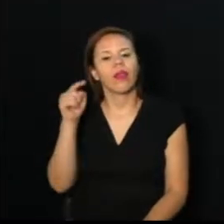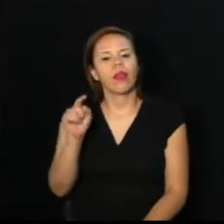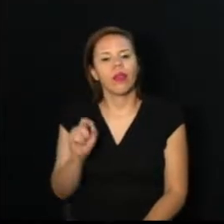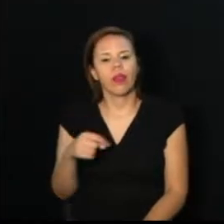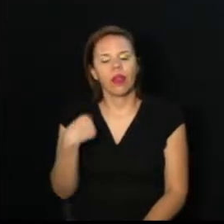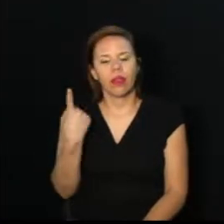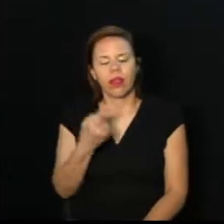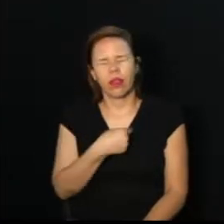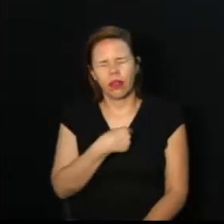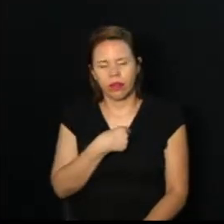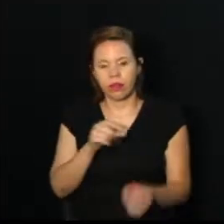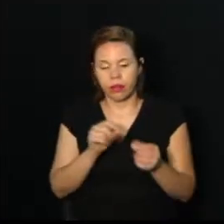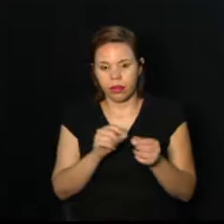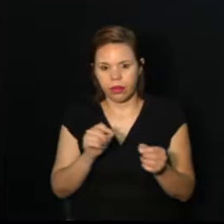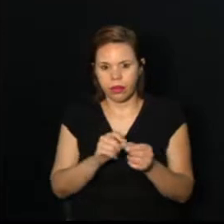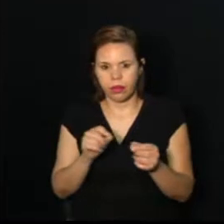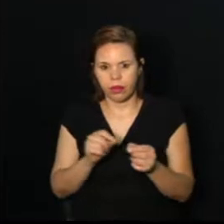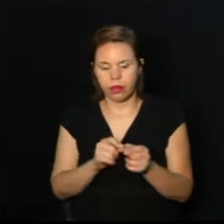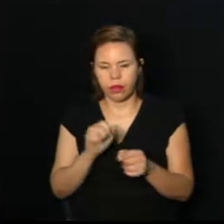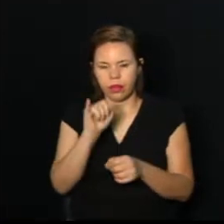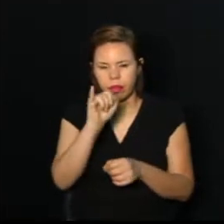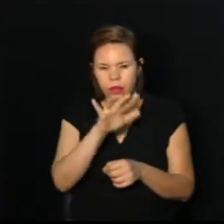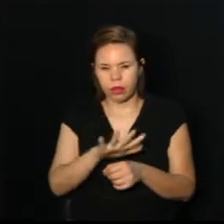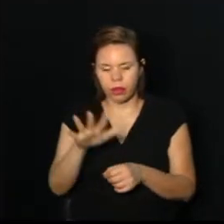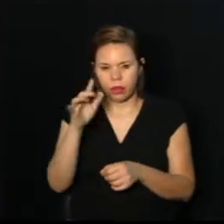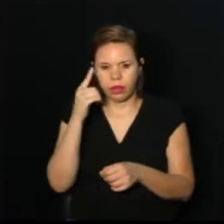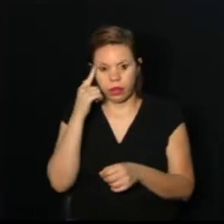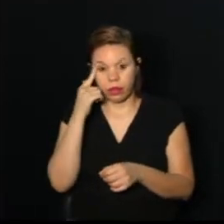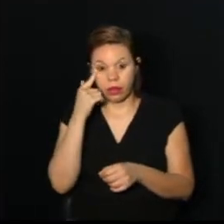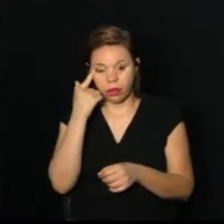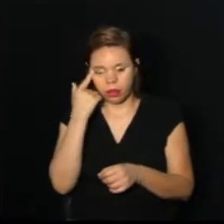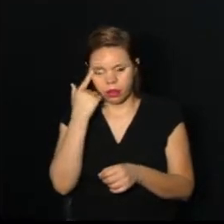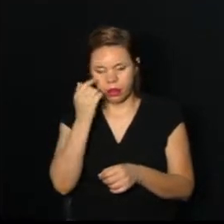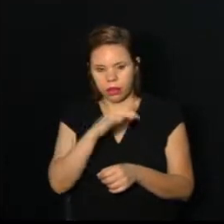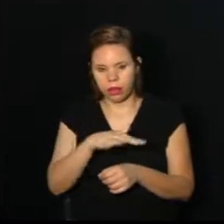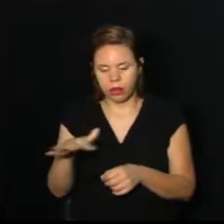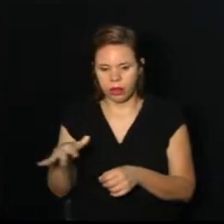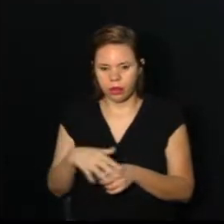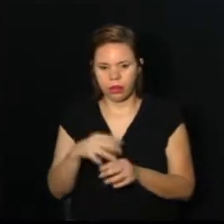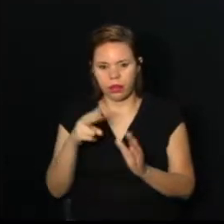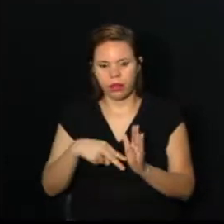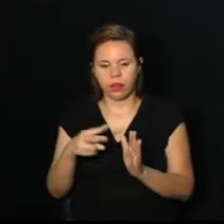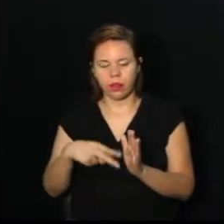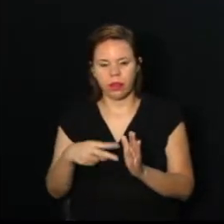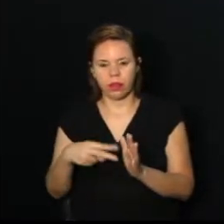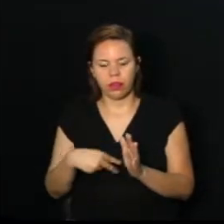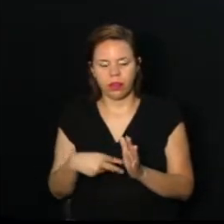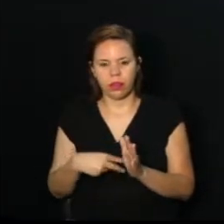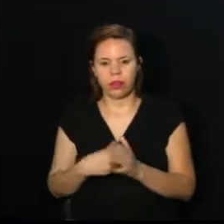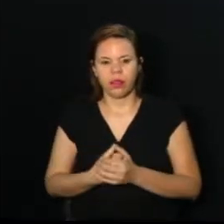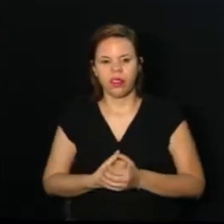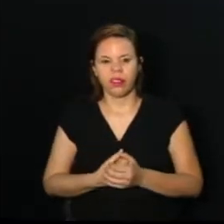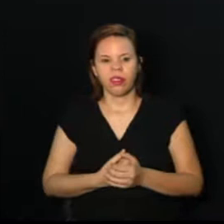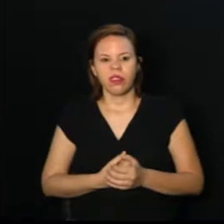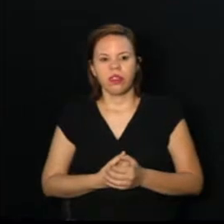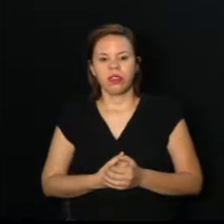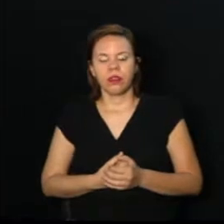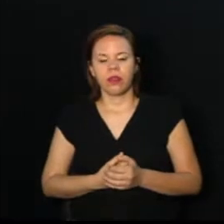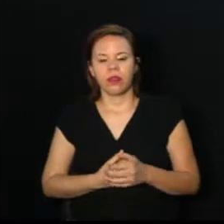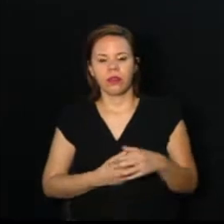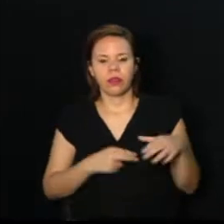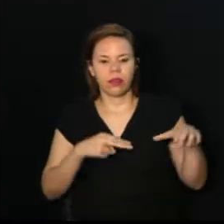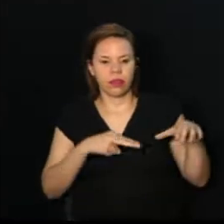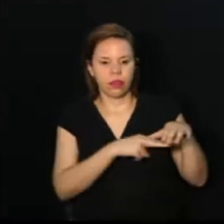nós fizemos imagem de crianças lendo na ressonância magnética